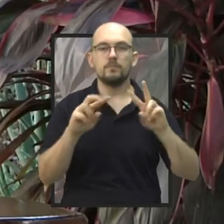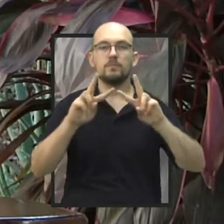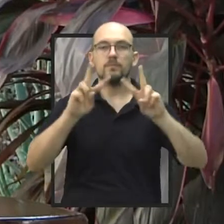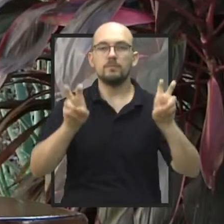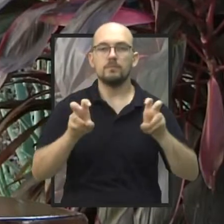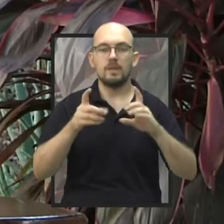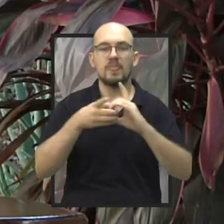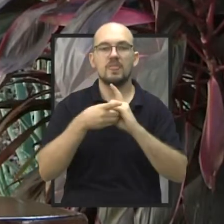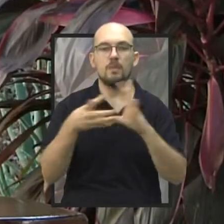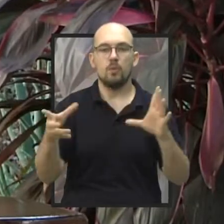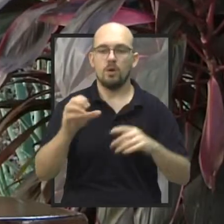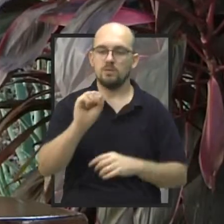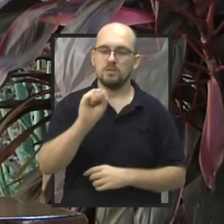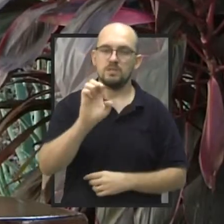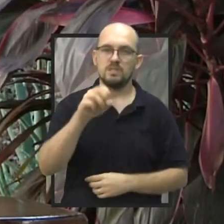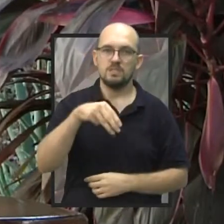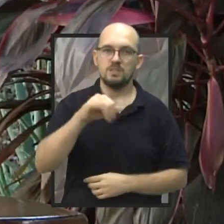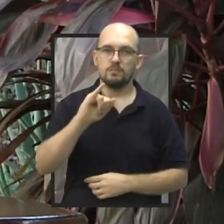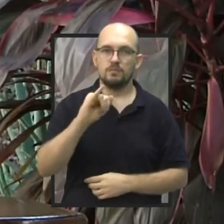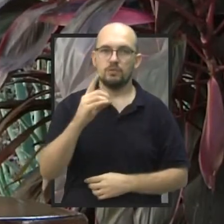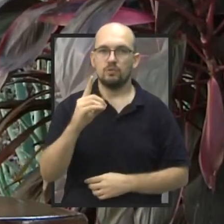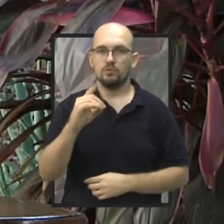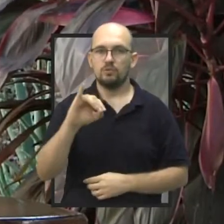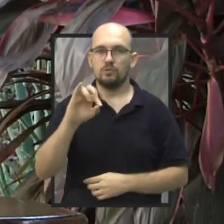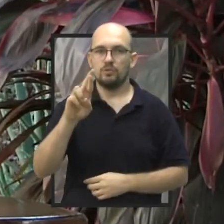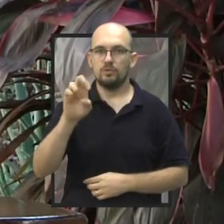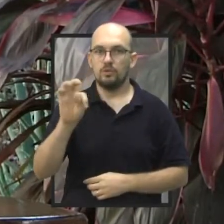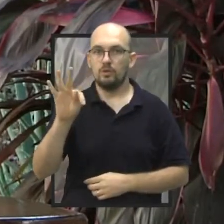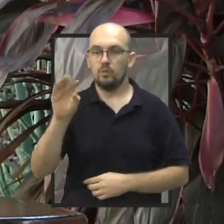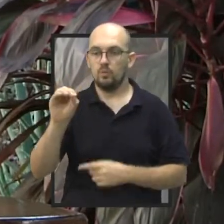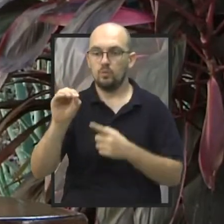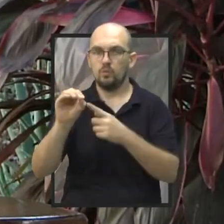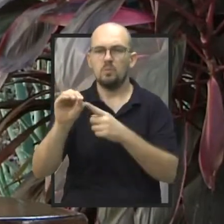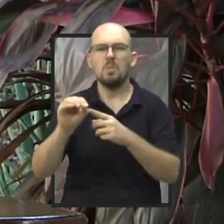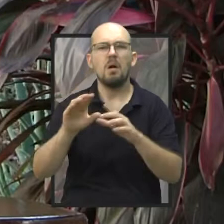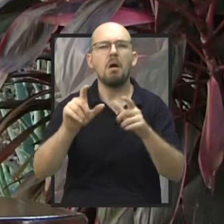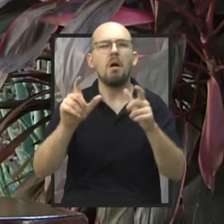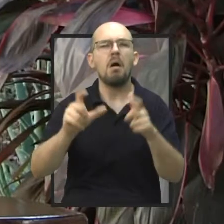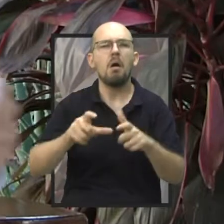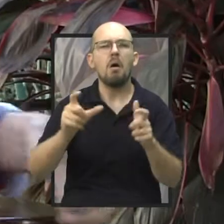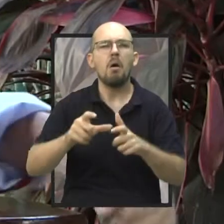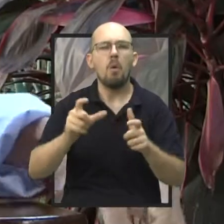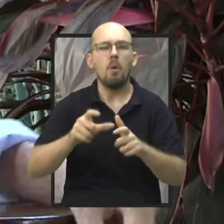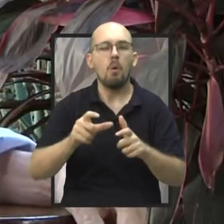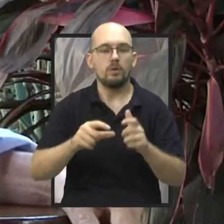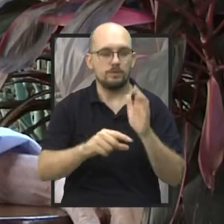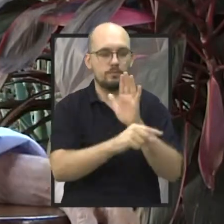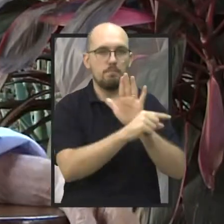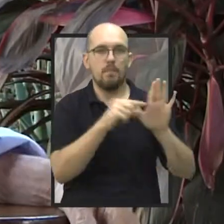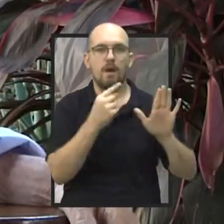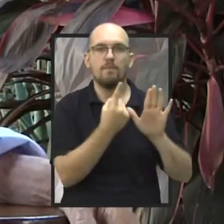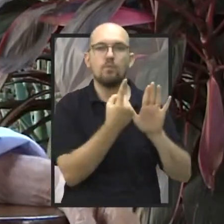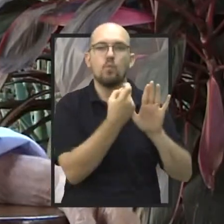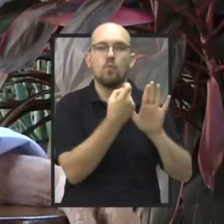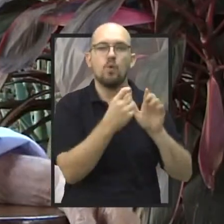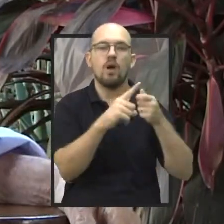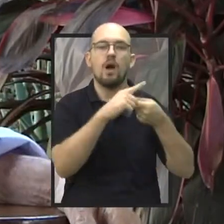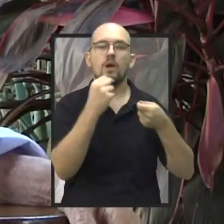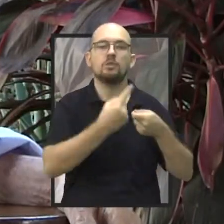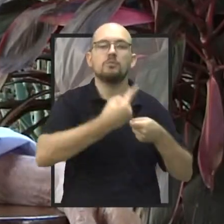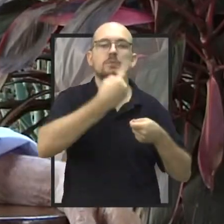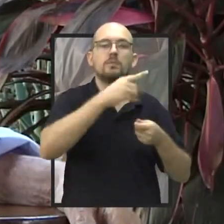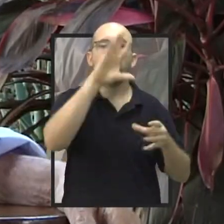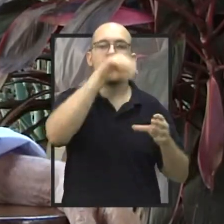democrático semidireto, que foi instituído no Brasil. Onde está isso? Está no parágrafo único do artigo 1º da